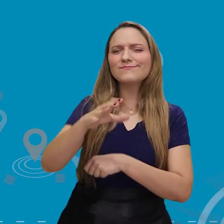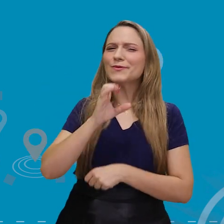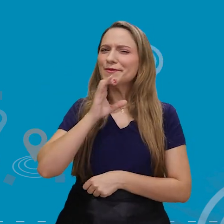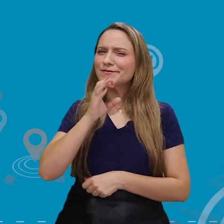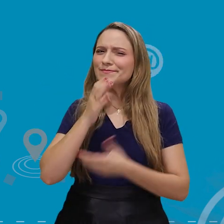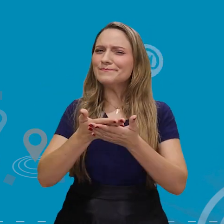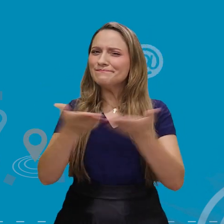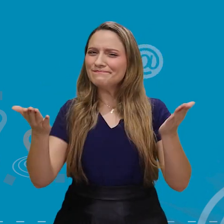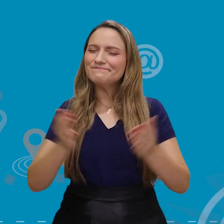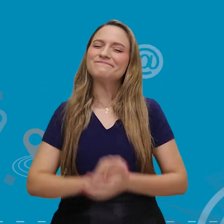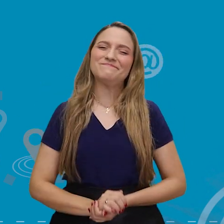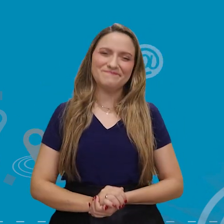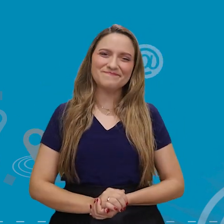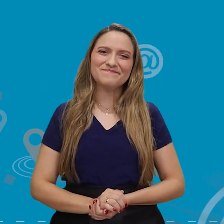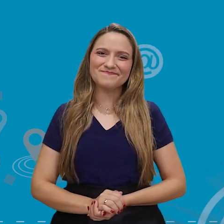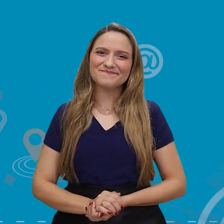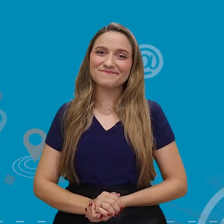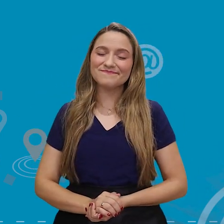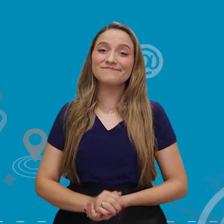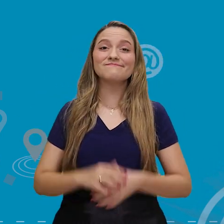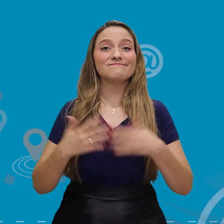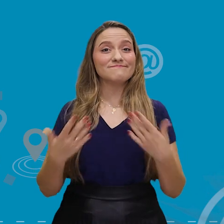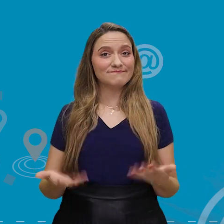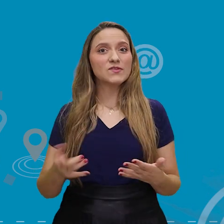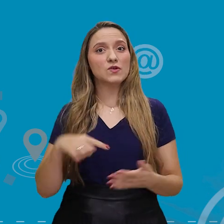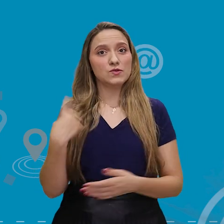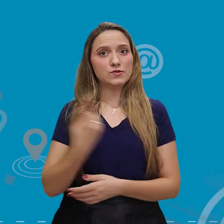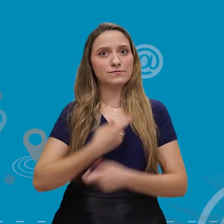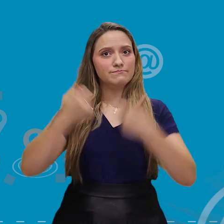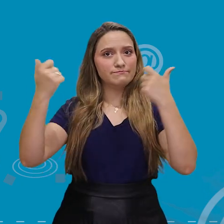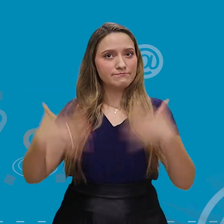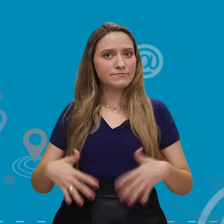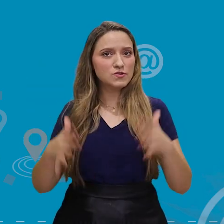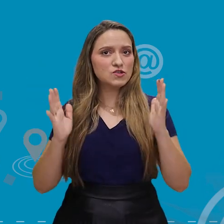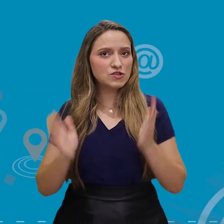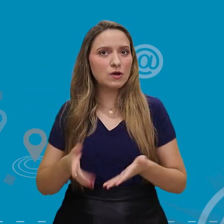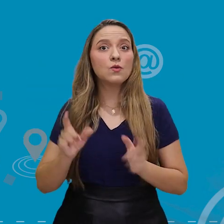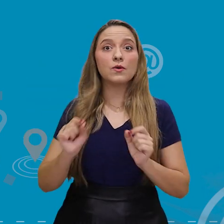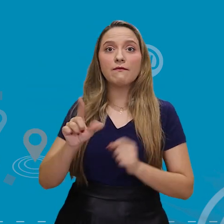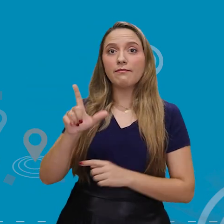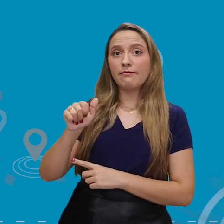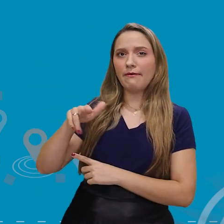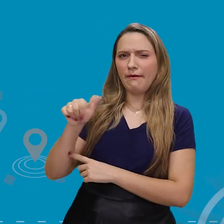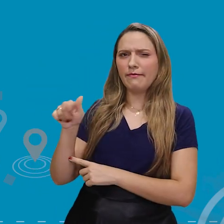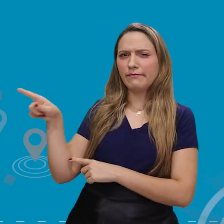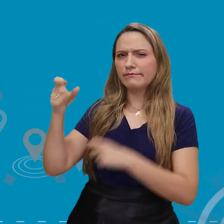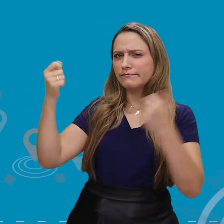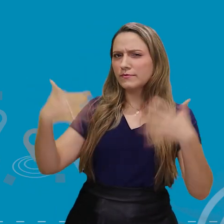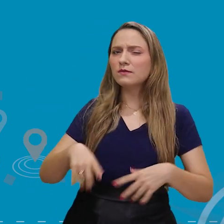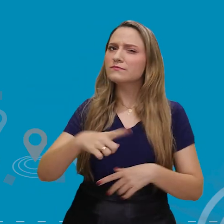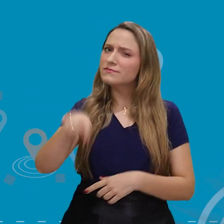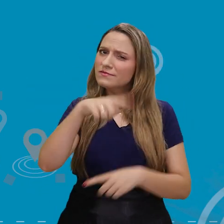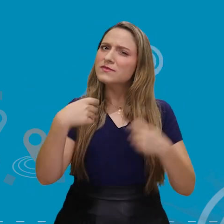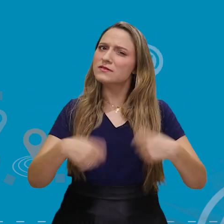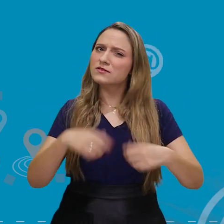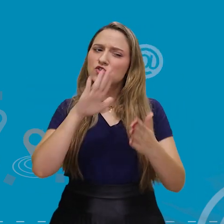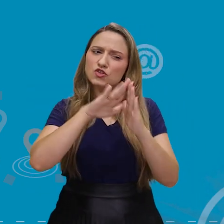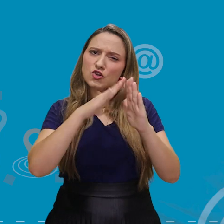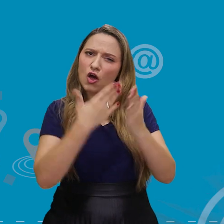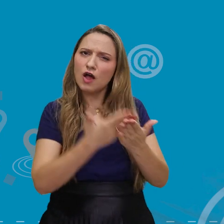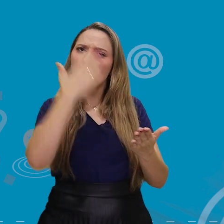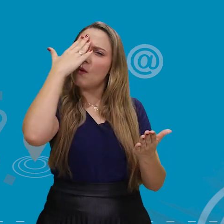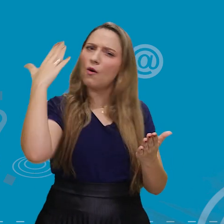compartilhar conhecimentos conosco. E, conforme destacado por Liana, confie na escola